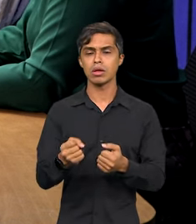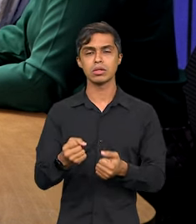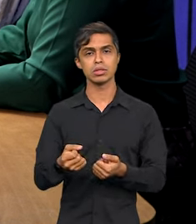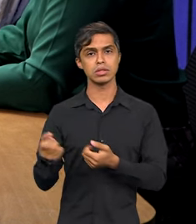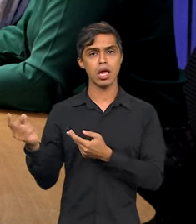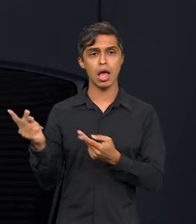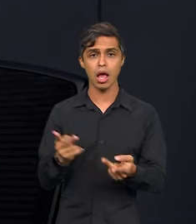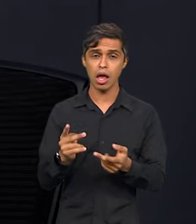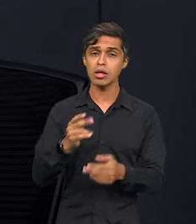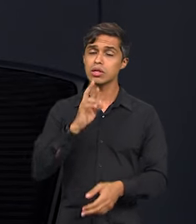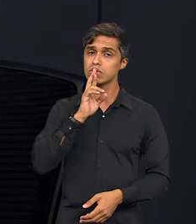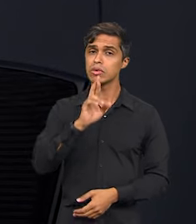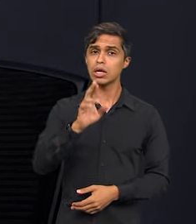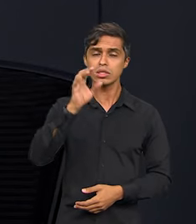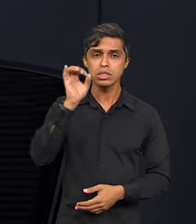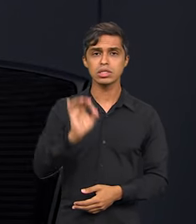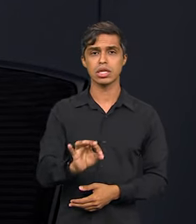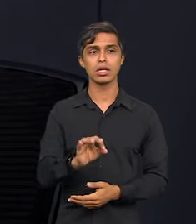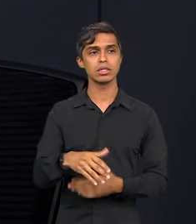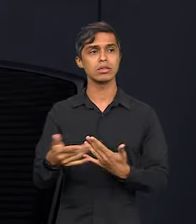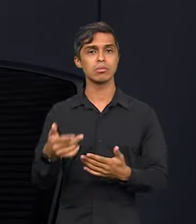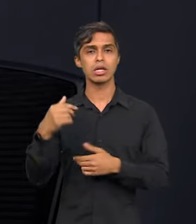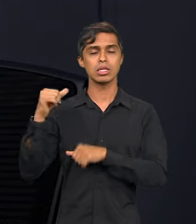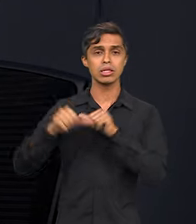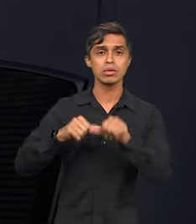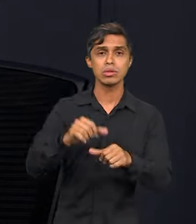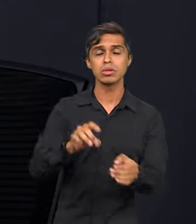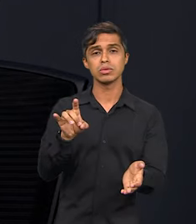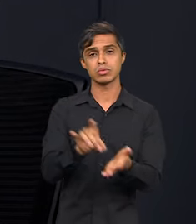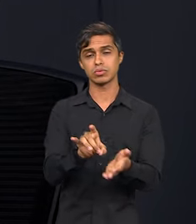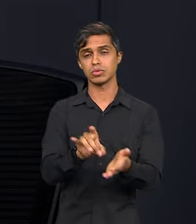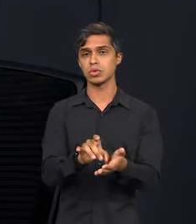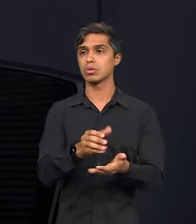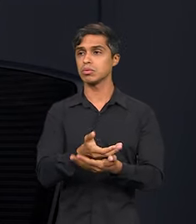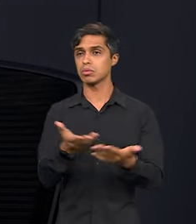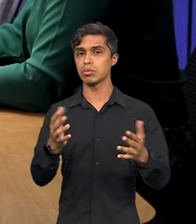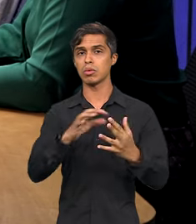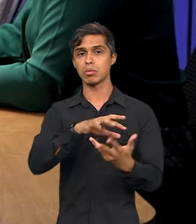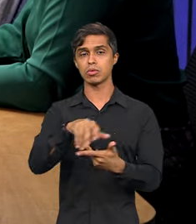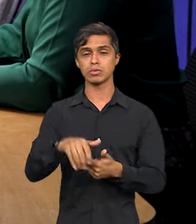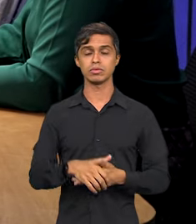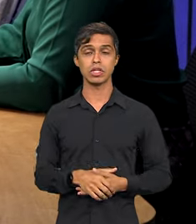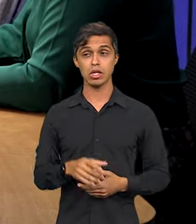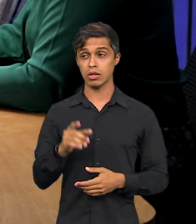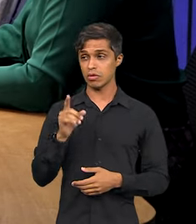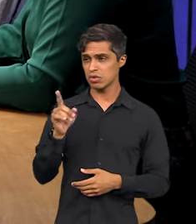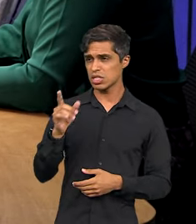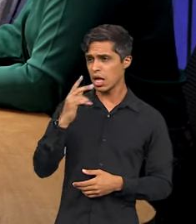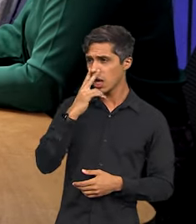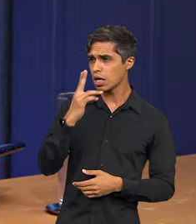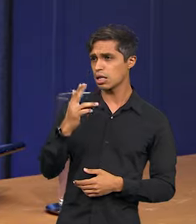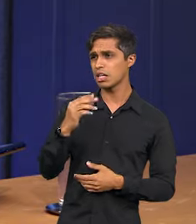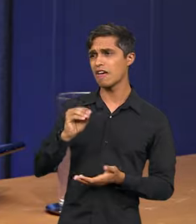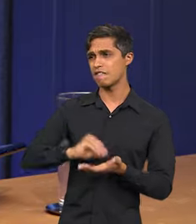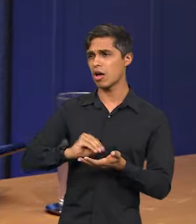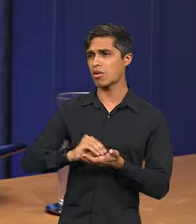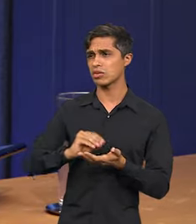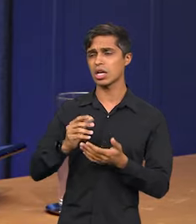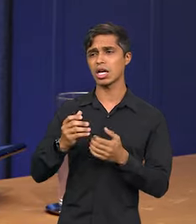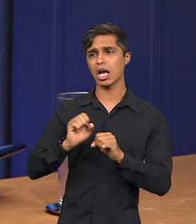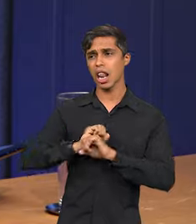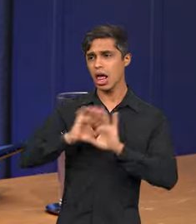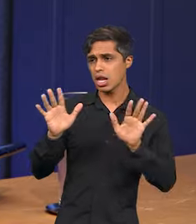Tragam resultado duradouro e uma transformação efetiva pro pro mundo né você acha Natalie que falta